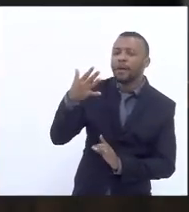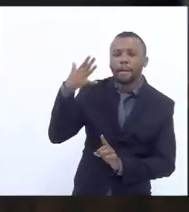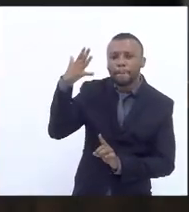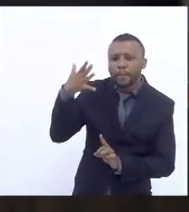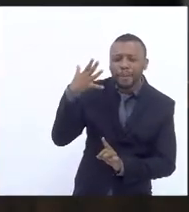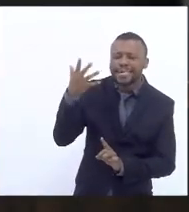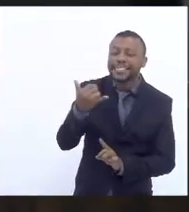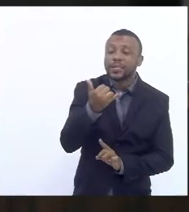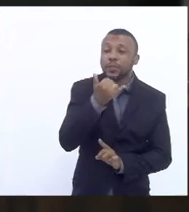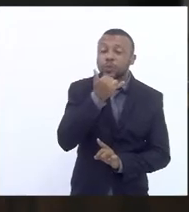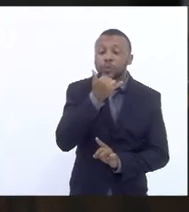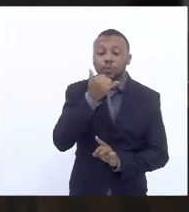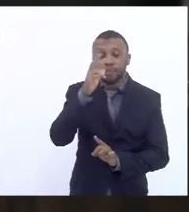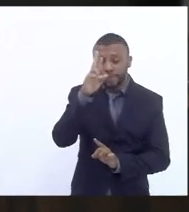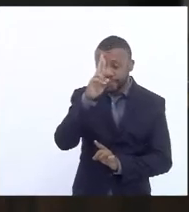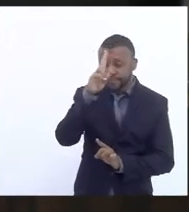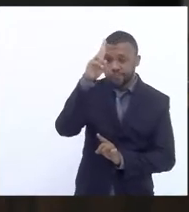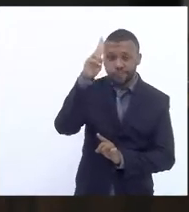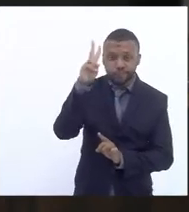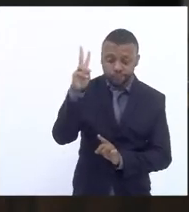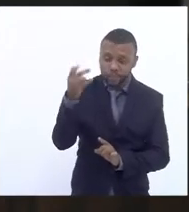deputado Carlos Mim. Desculpa.